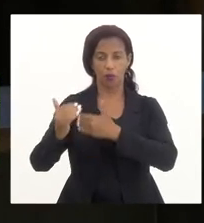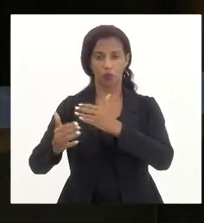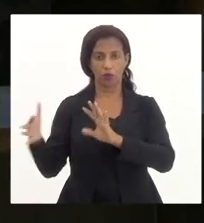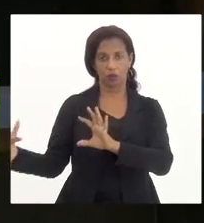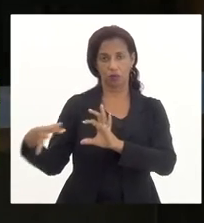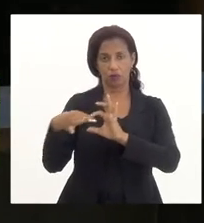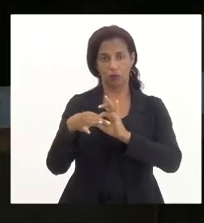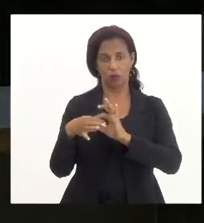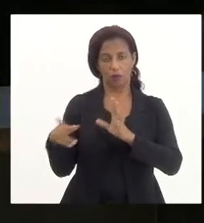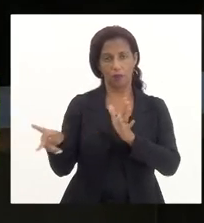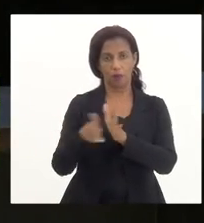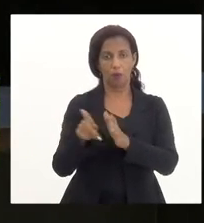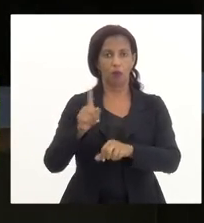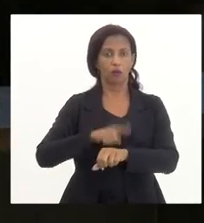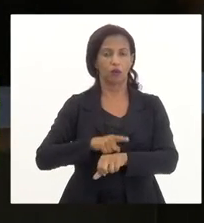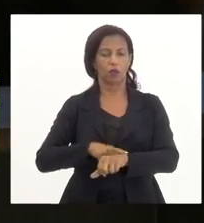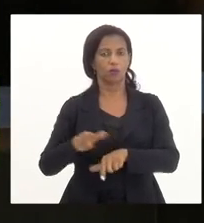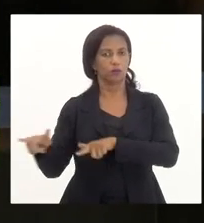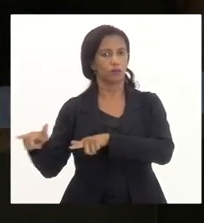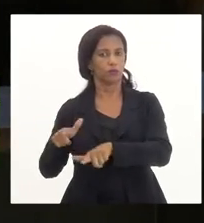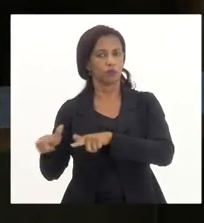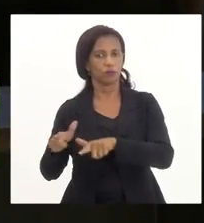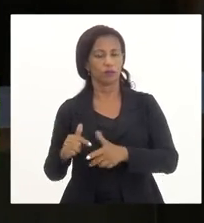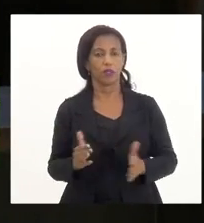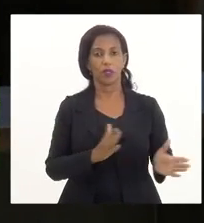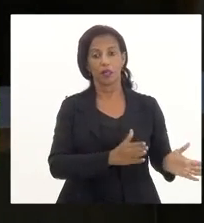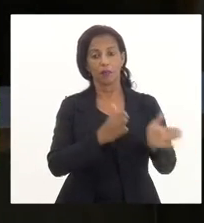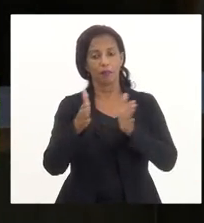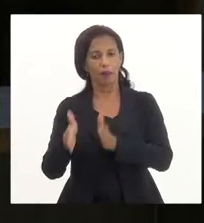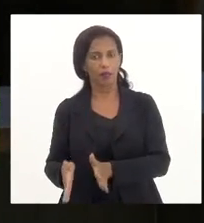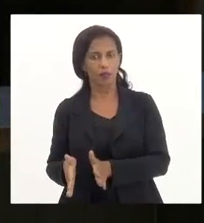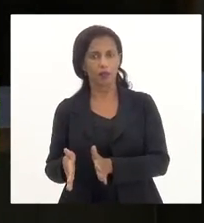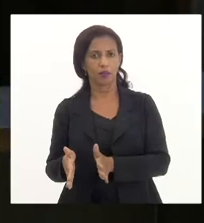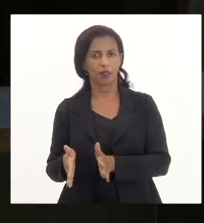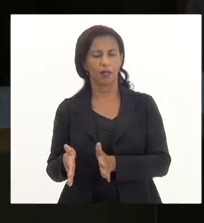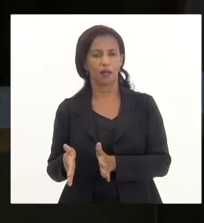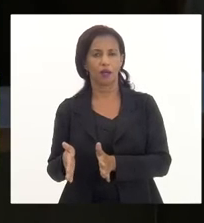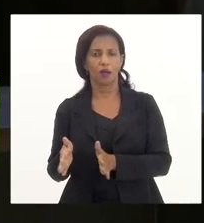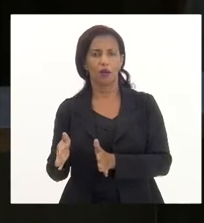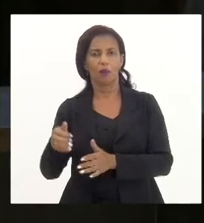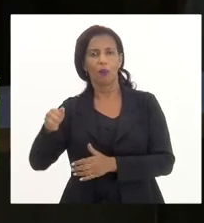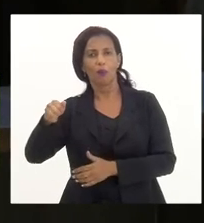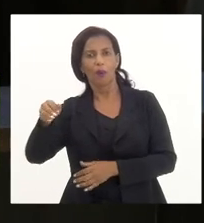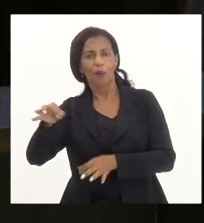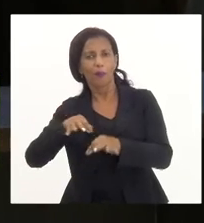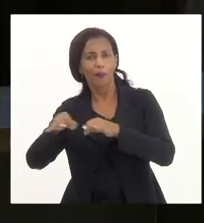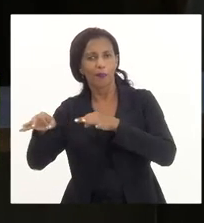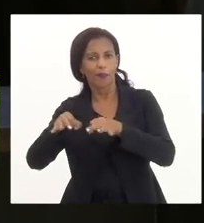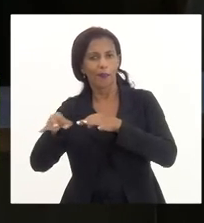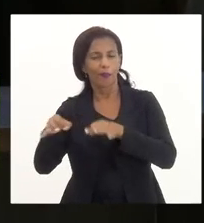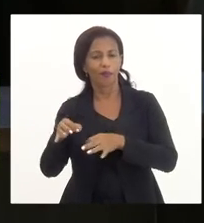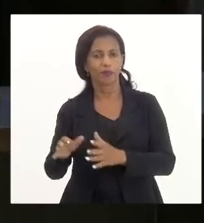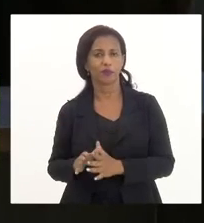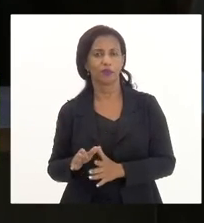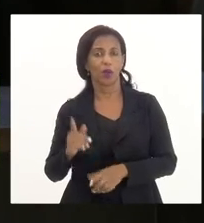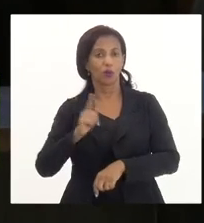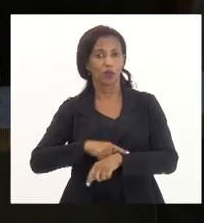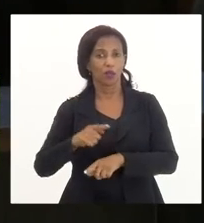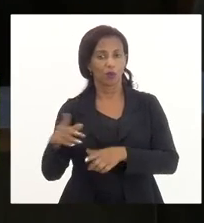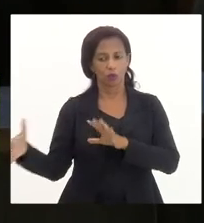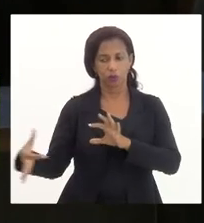vinculada exclusivamente ao tempo de serviço e passa a ter uma promoção que além de está vinculado ao tempo de serviço